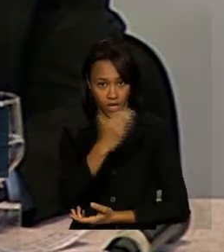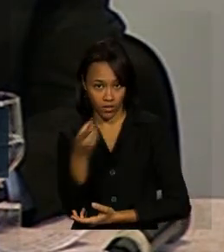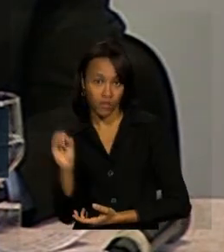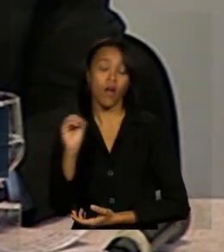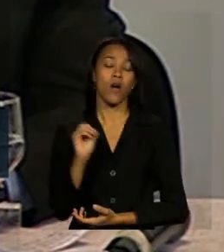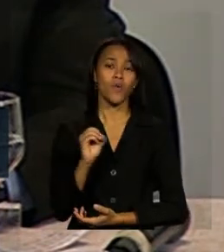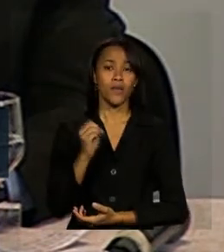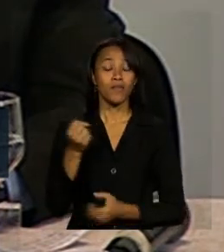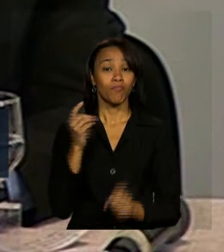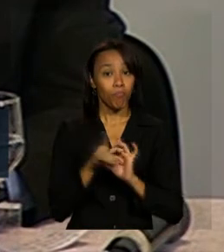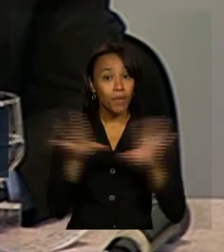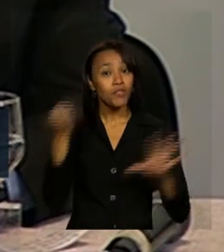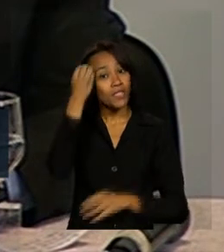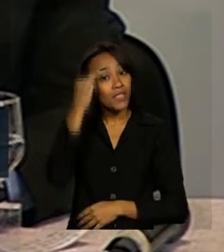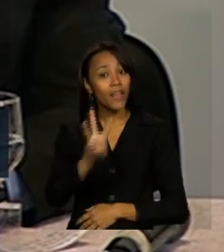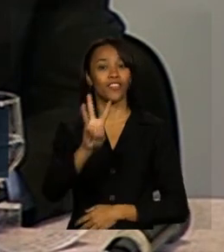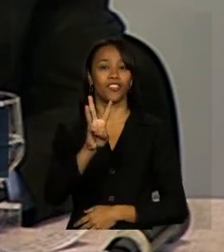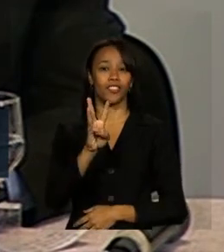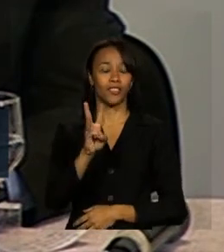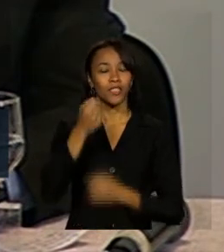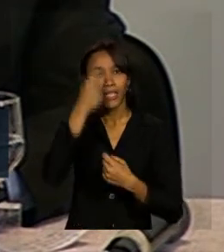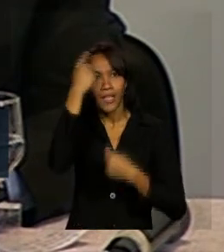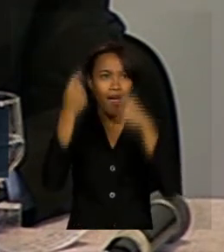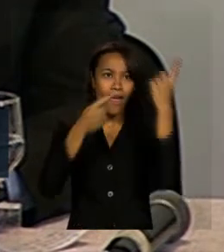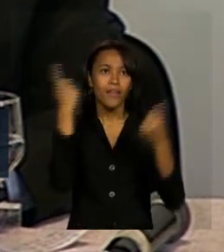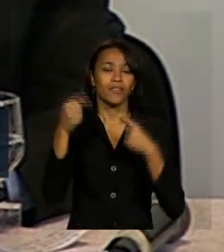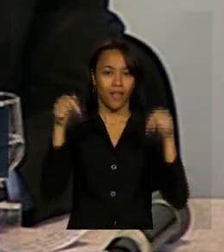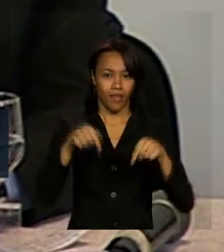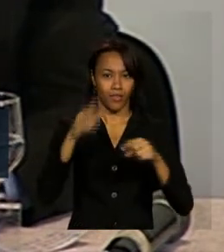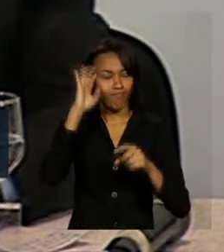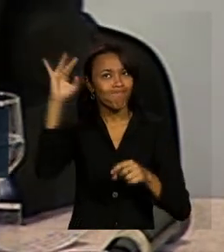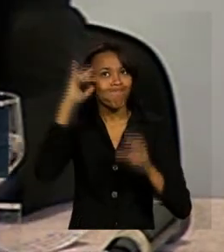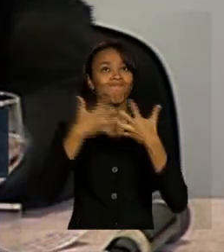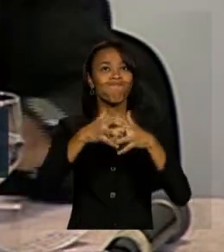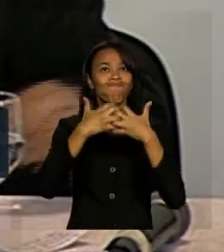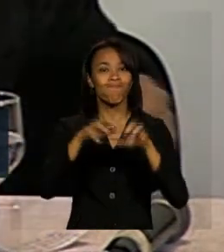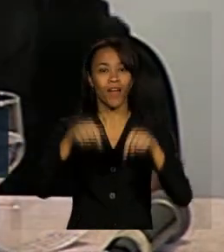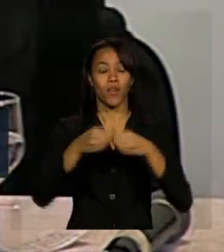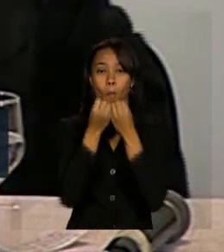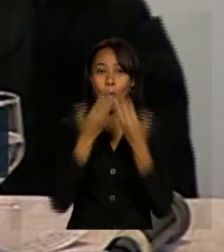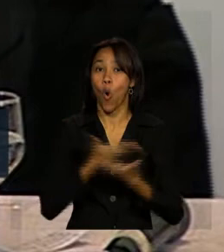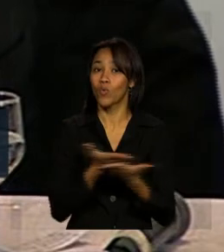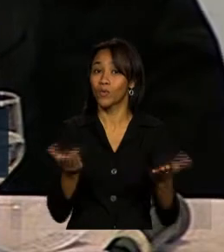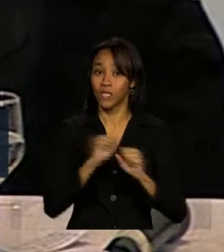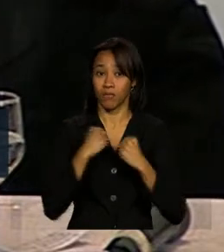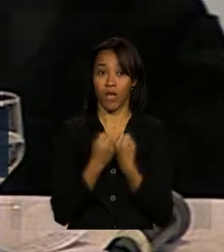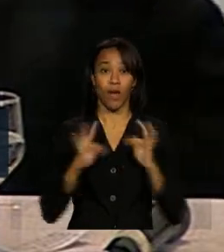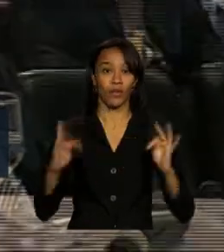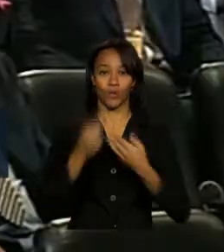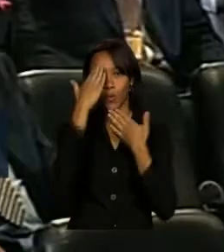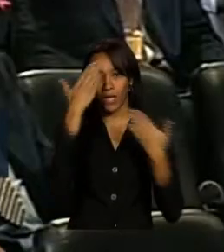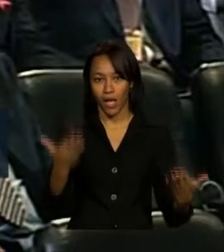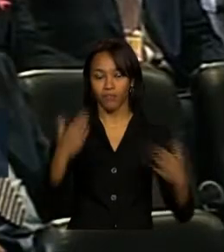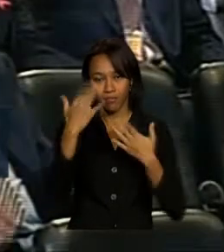esses 3 dias de inestimáveis trocas e reflexões. Então, desejo um bom seminário a todos e muito